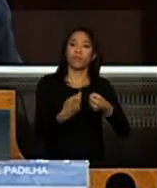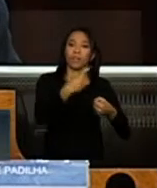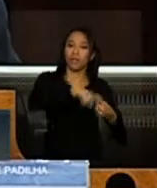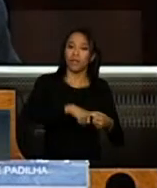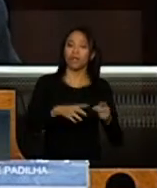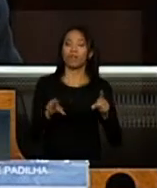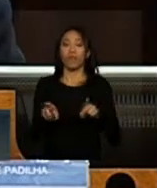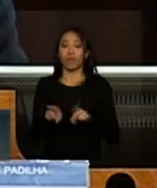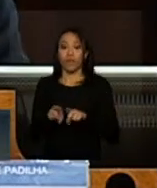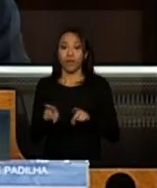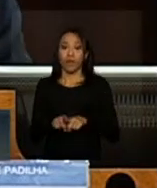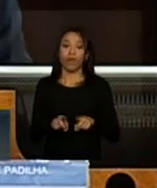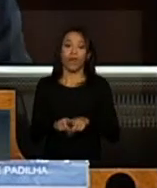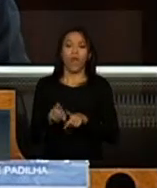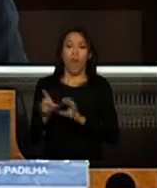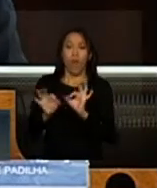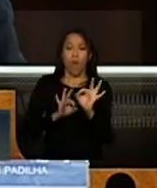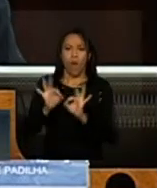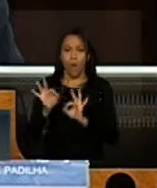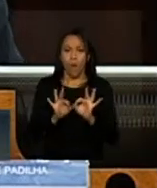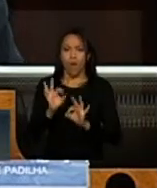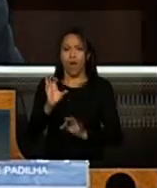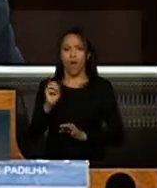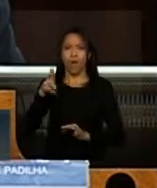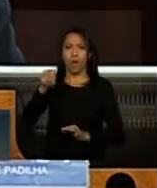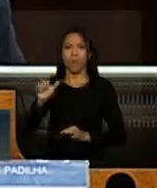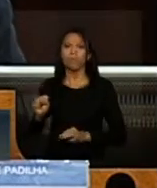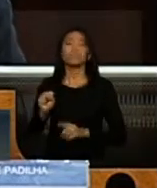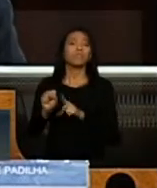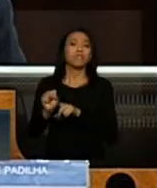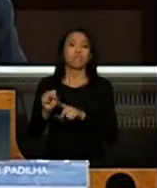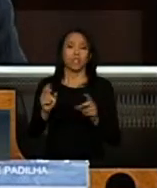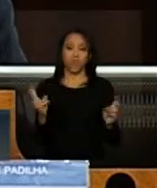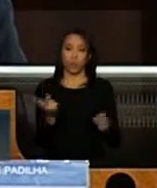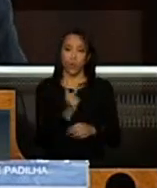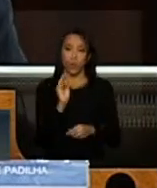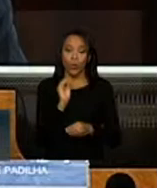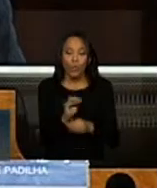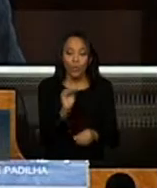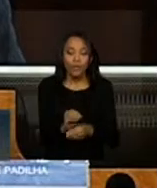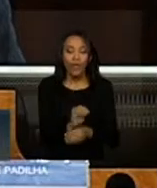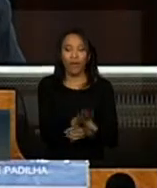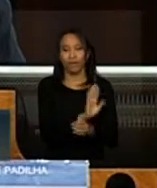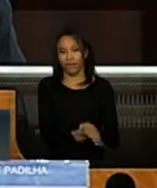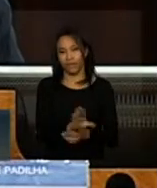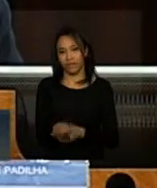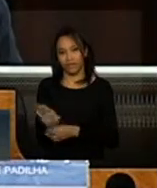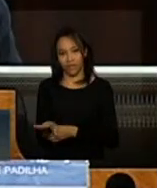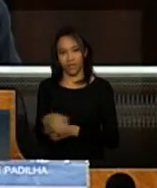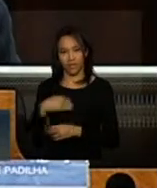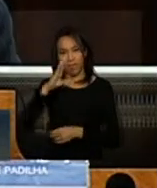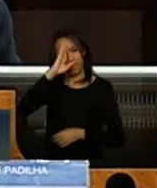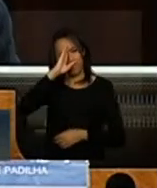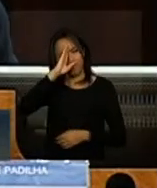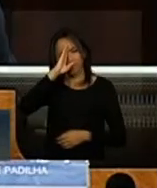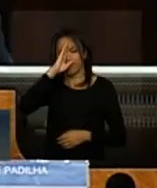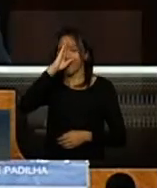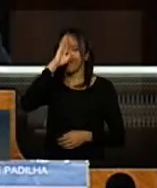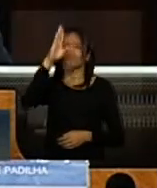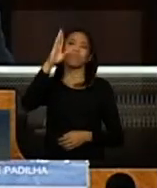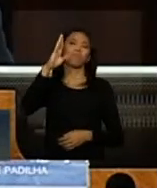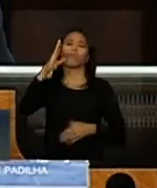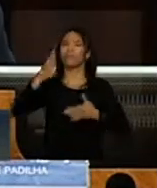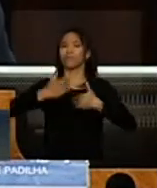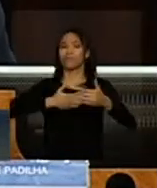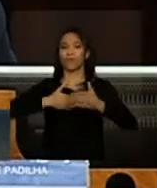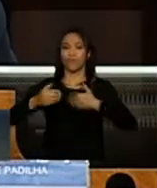Pan-Americana de Saúde, em fazer com que os governos coloquem o cuidado às crianças como uma pauta central de qualquer